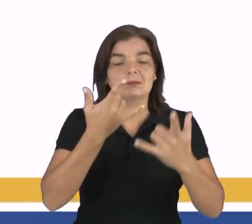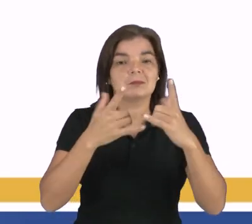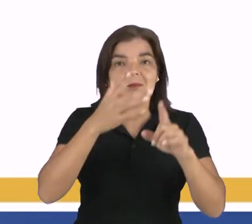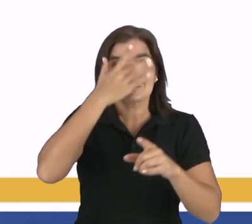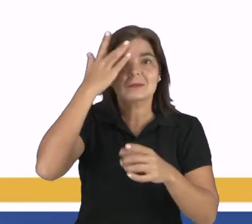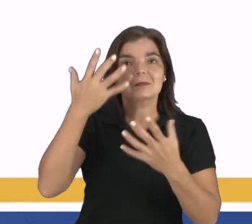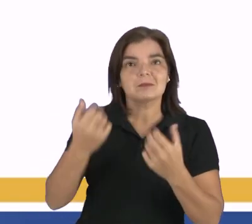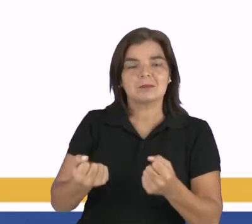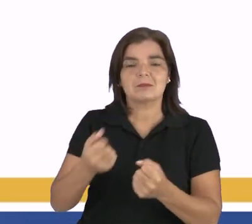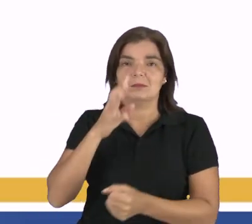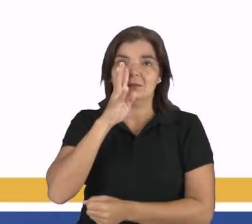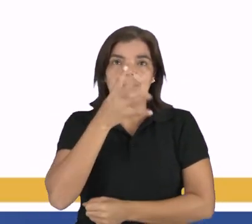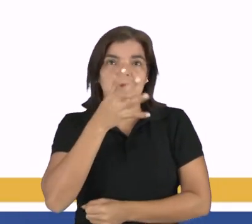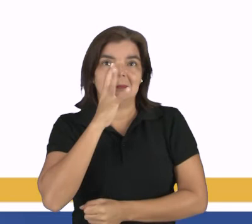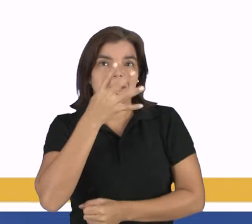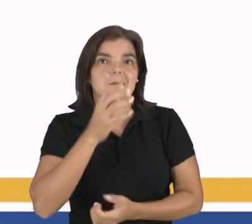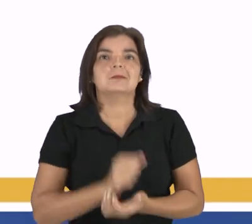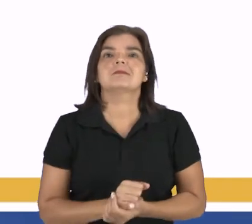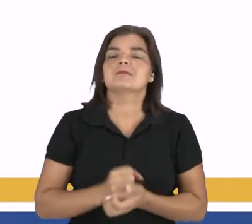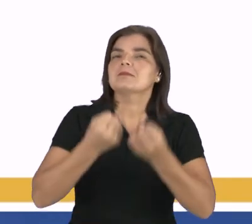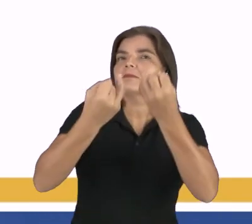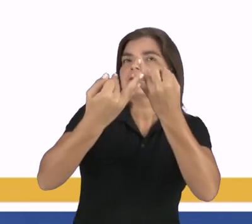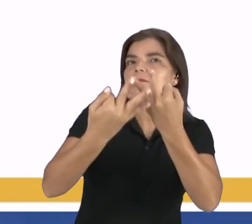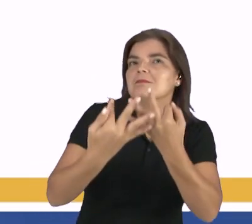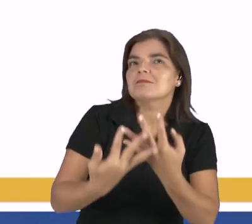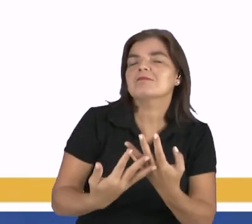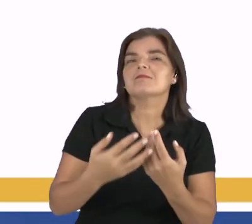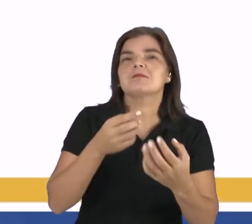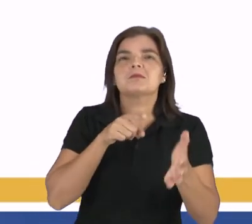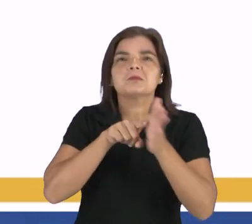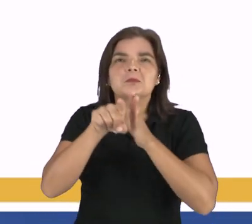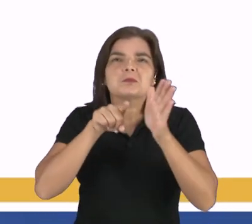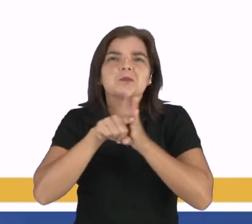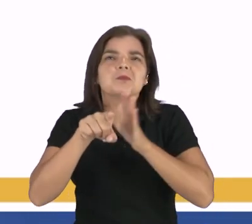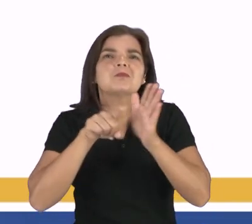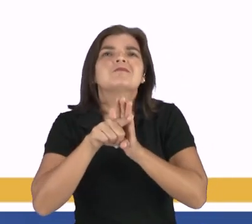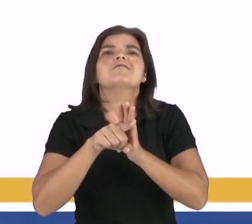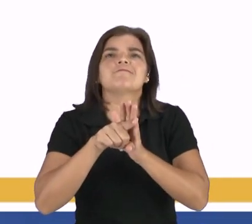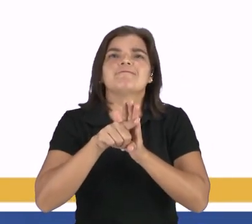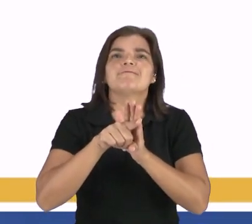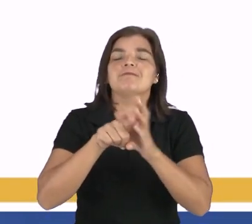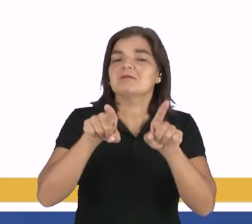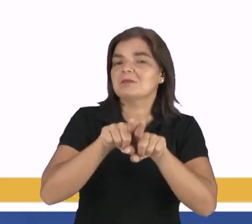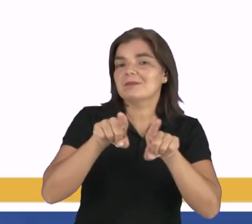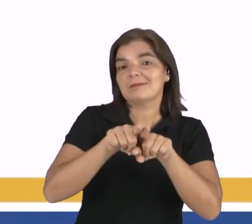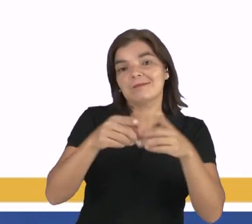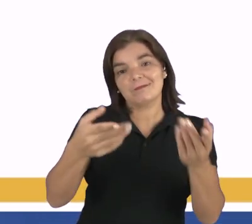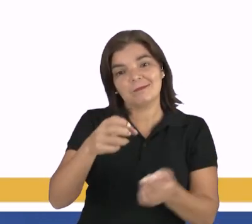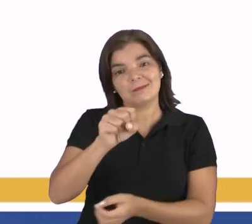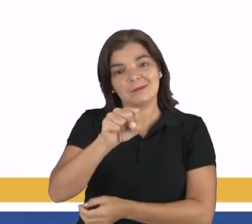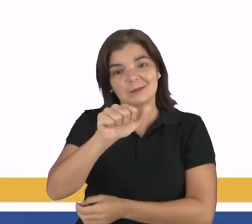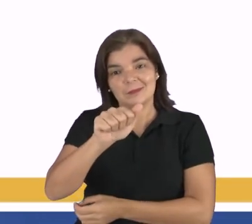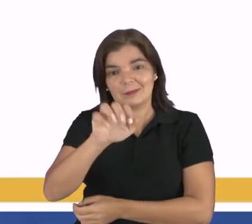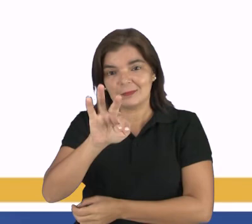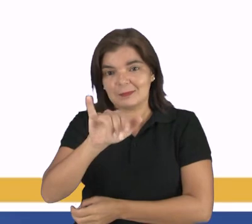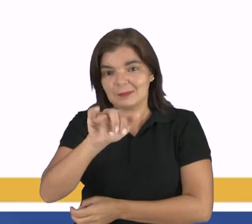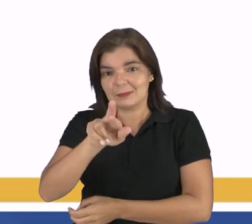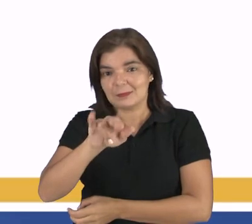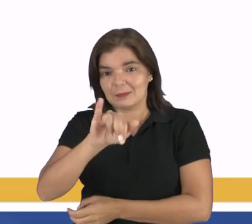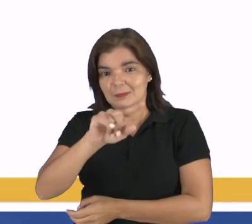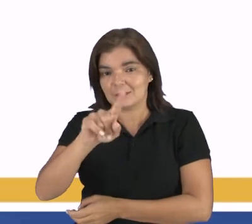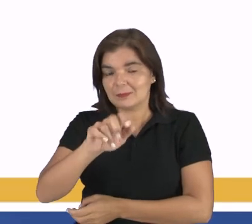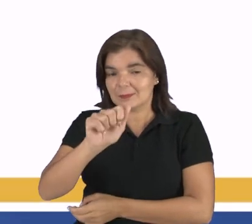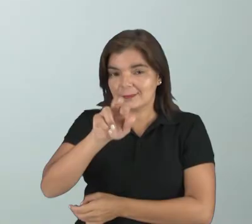persuadir, ironizar, dissertar, questionar, profetizar e, não menos importante, pode-se